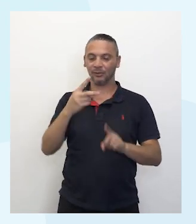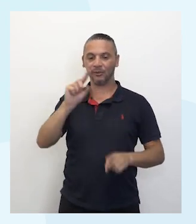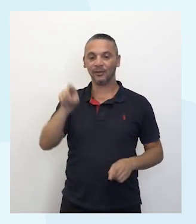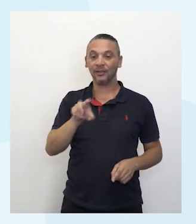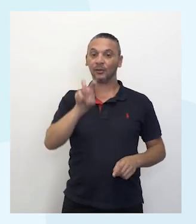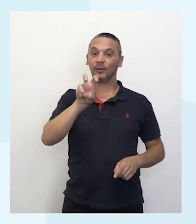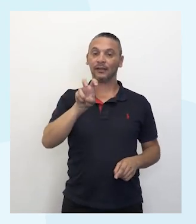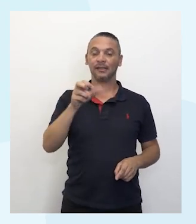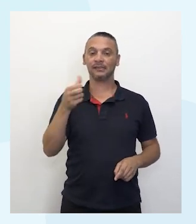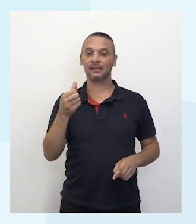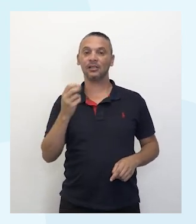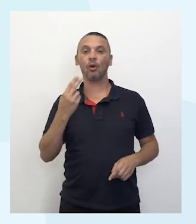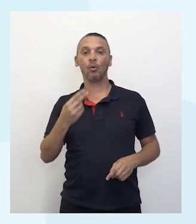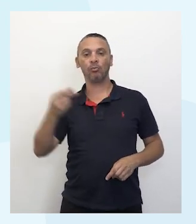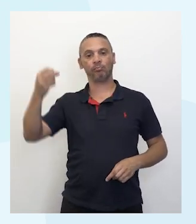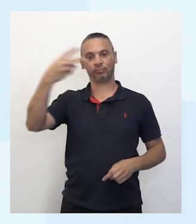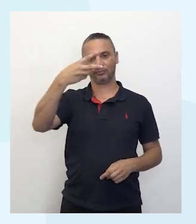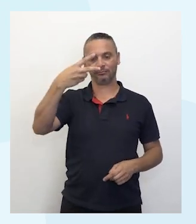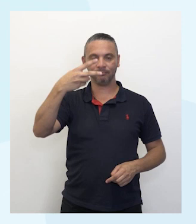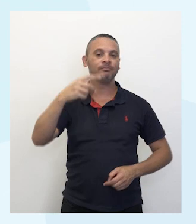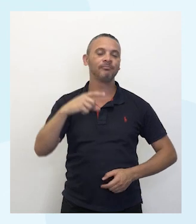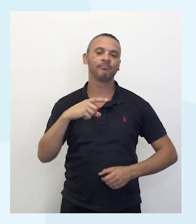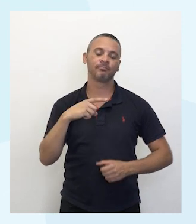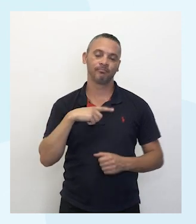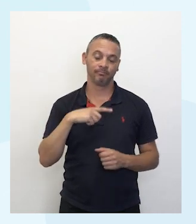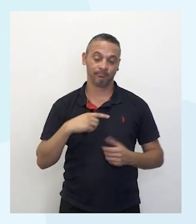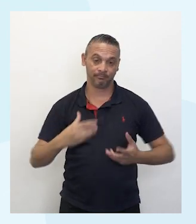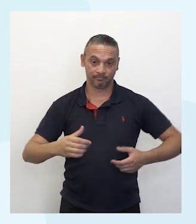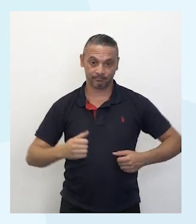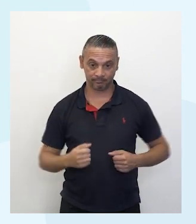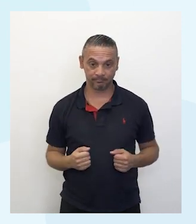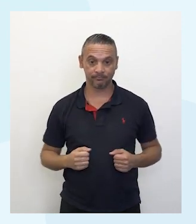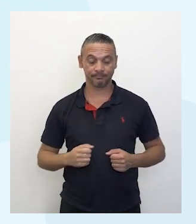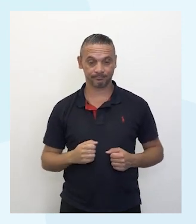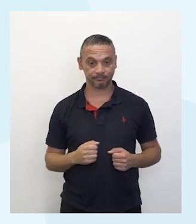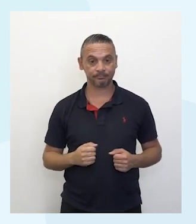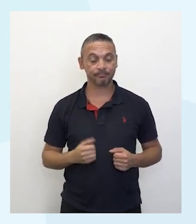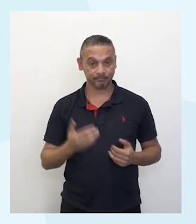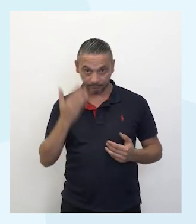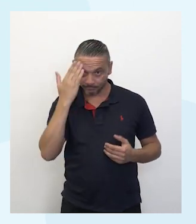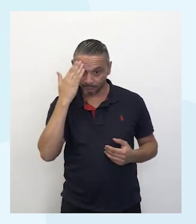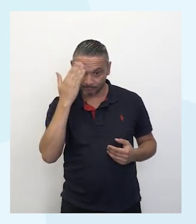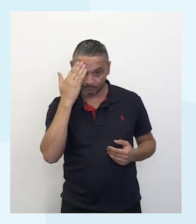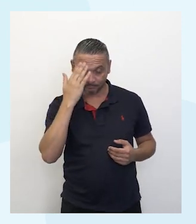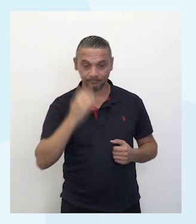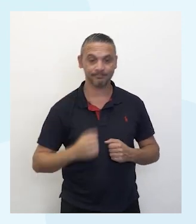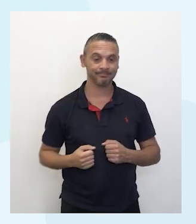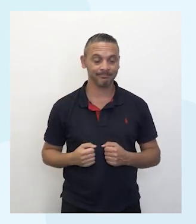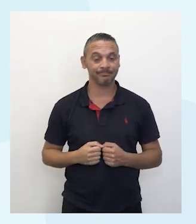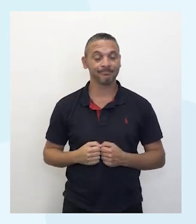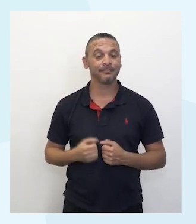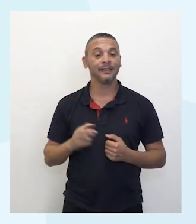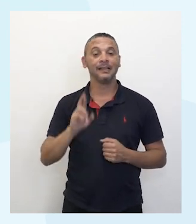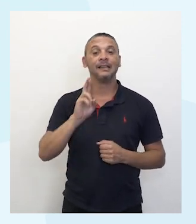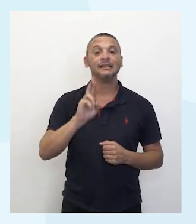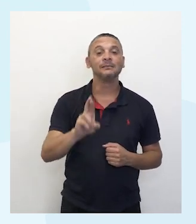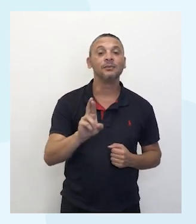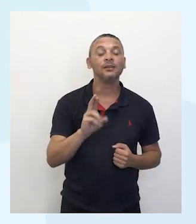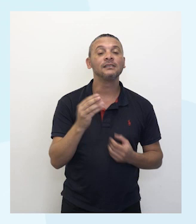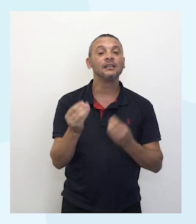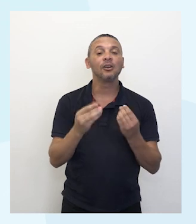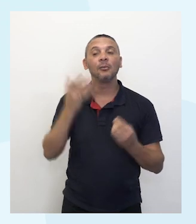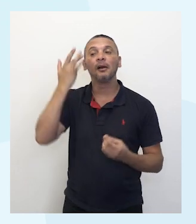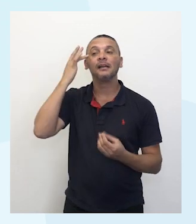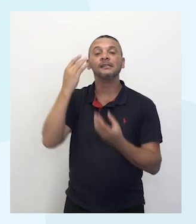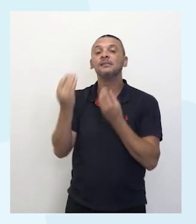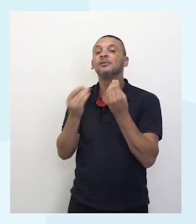área aí de 2,56 ou 256 centésimos. Beleza? Beleza. Então, a resposta a gente acha